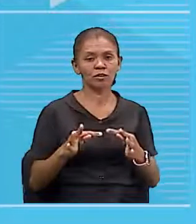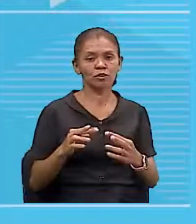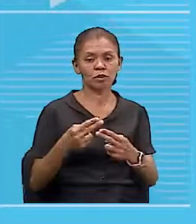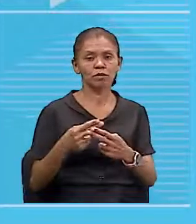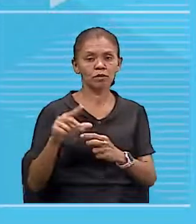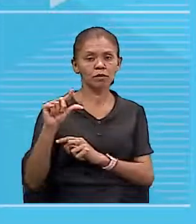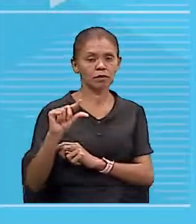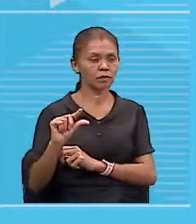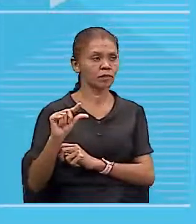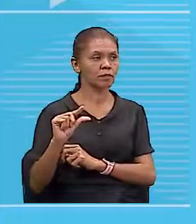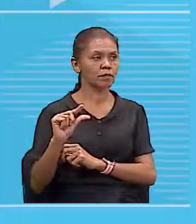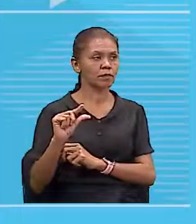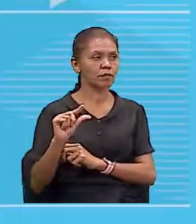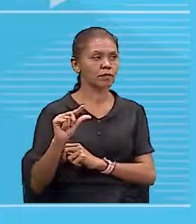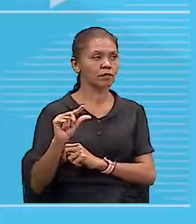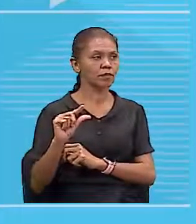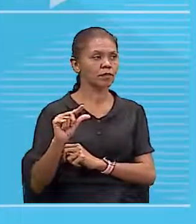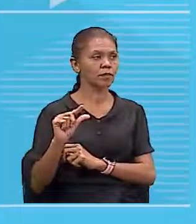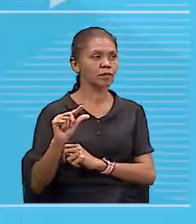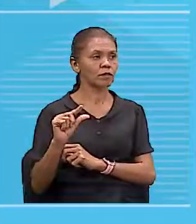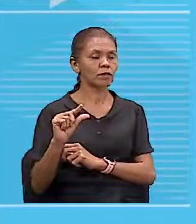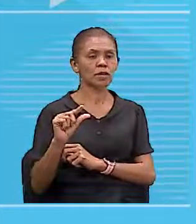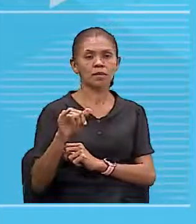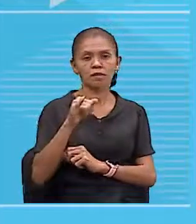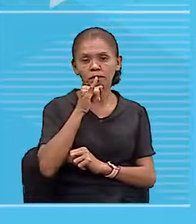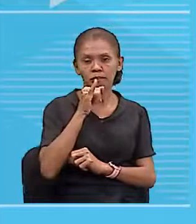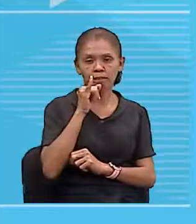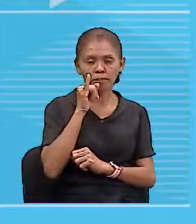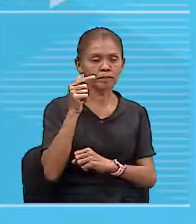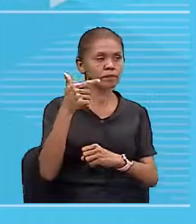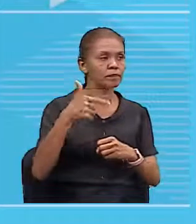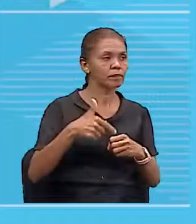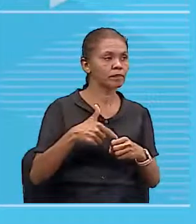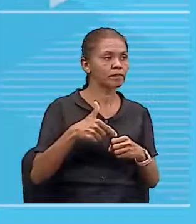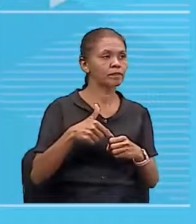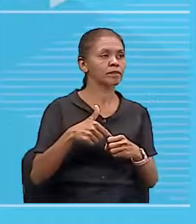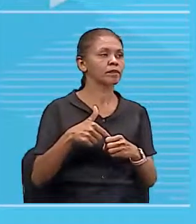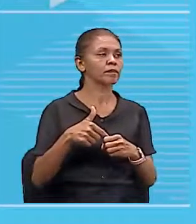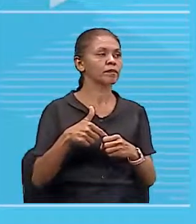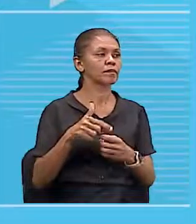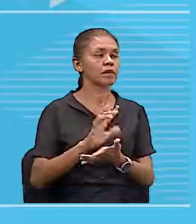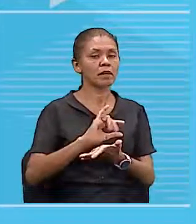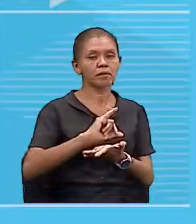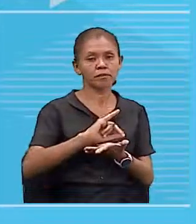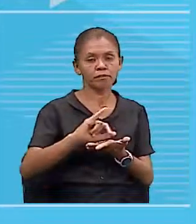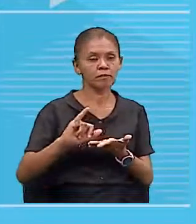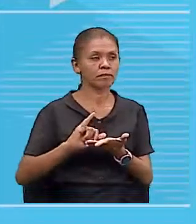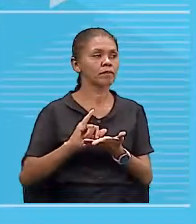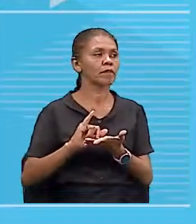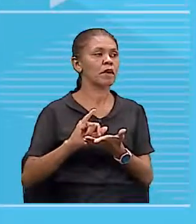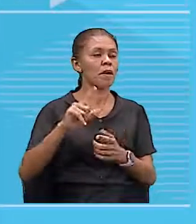já os produtos importados com derivados de combustível bens capital são produtos de maior tecnologia